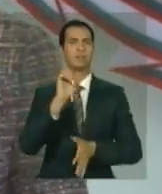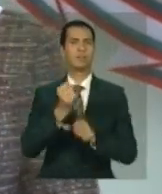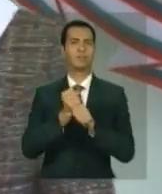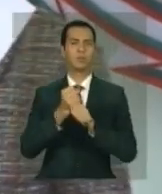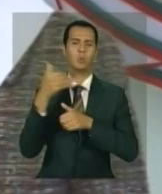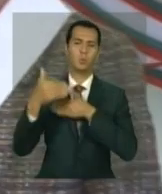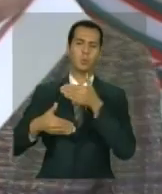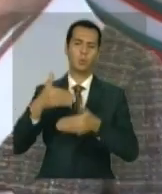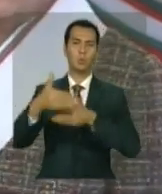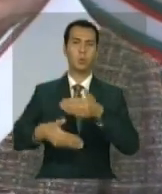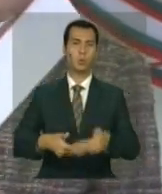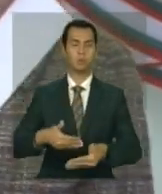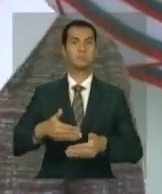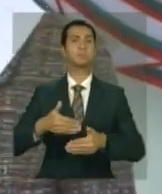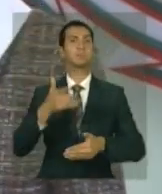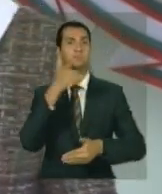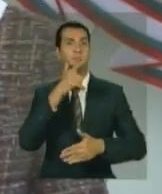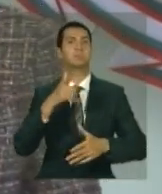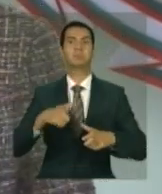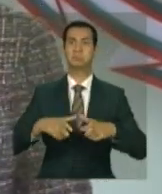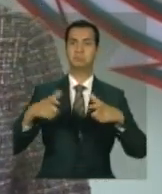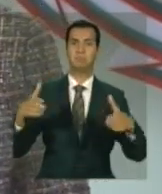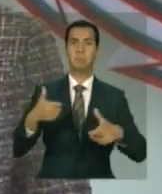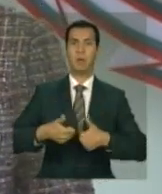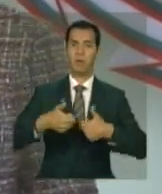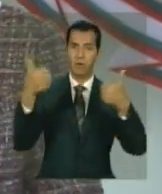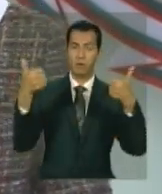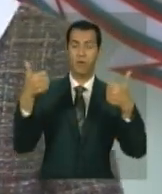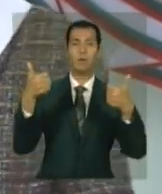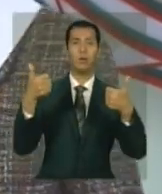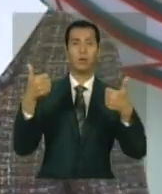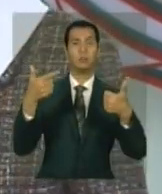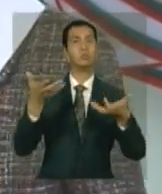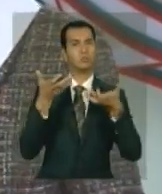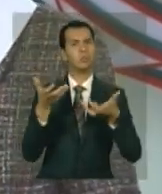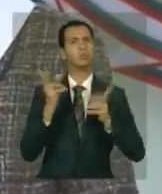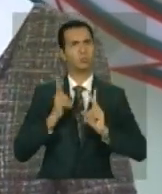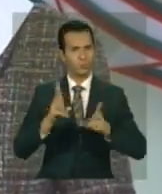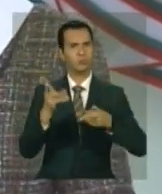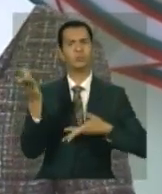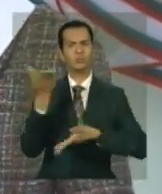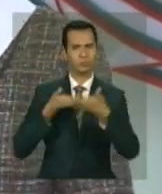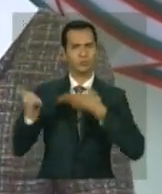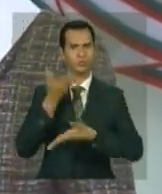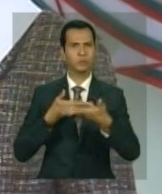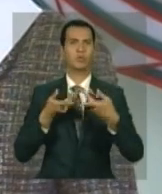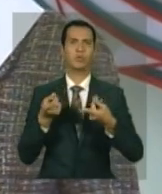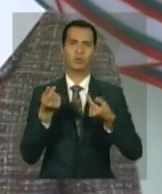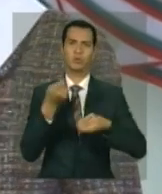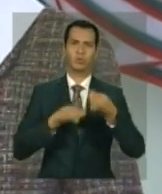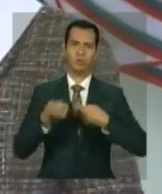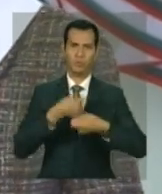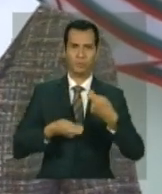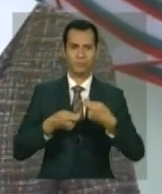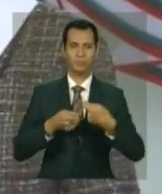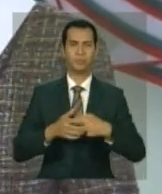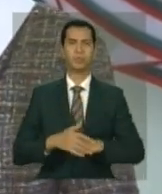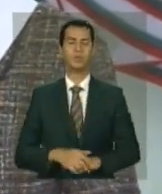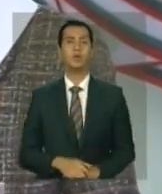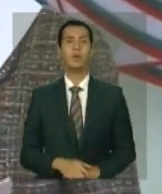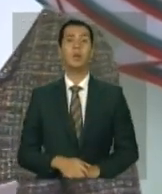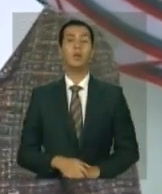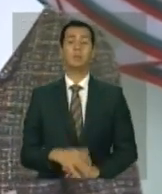e espero que assim continue neste momento. A crise internacional